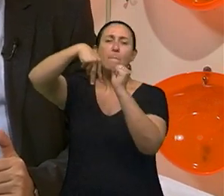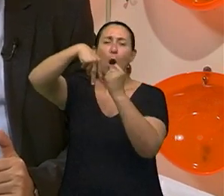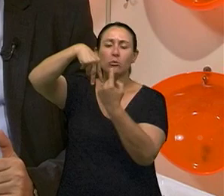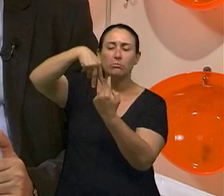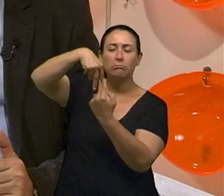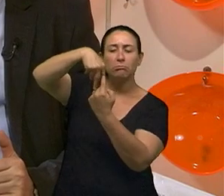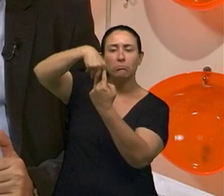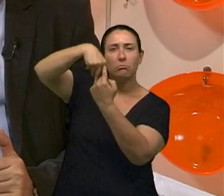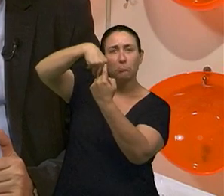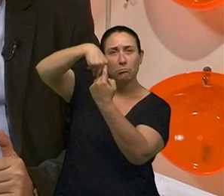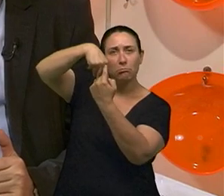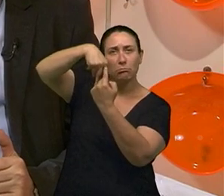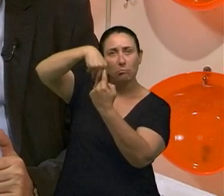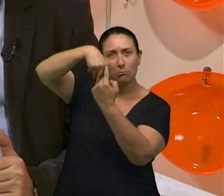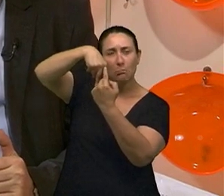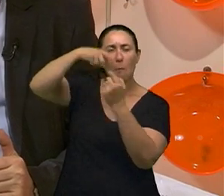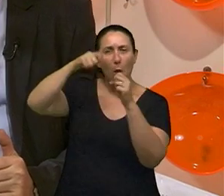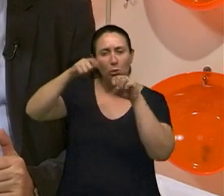at